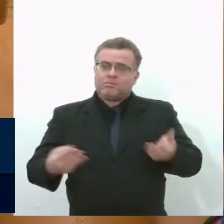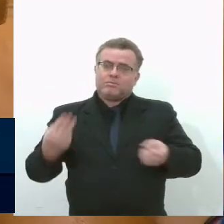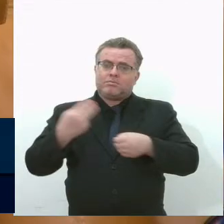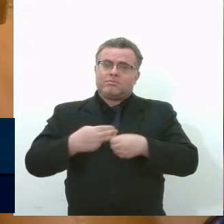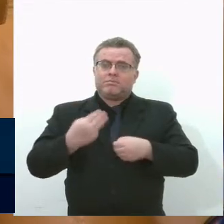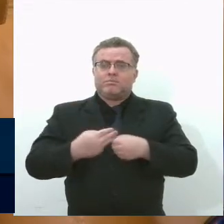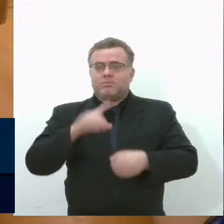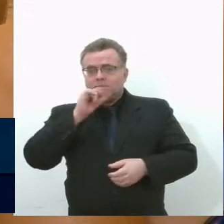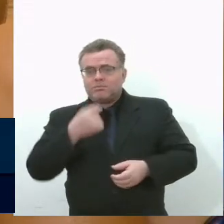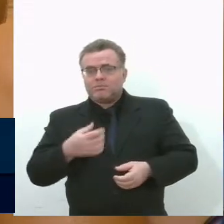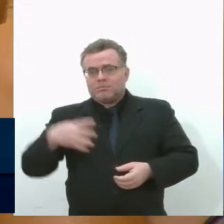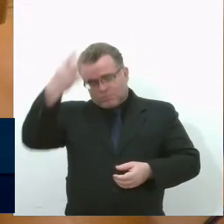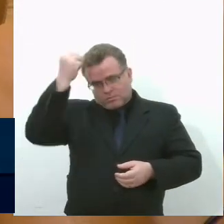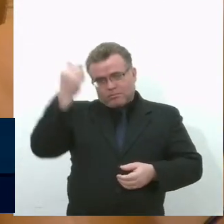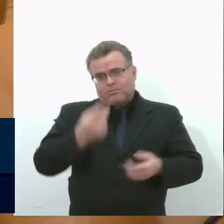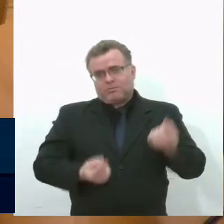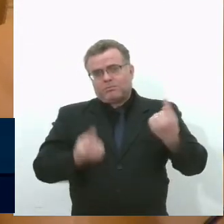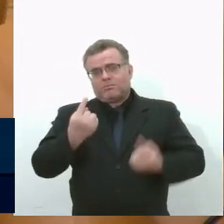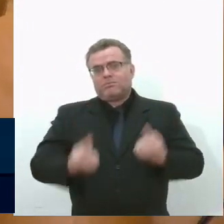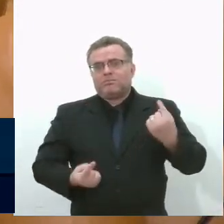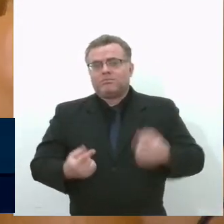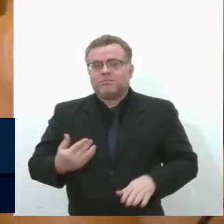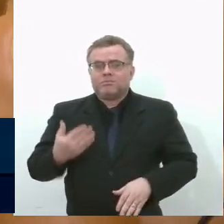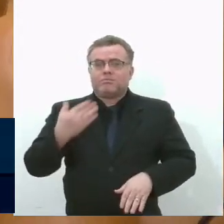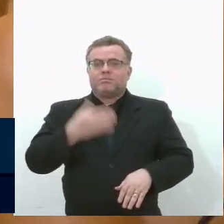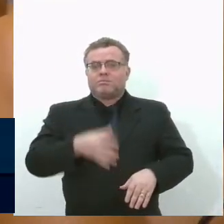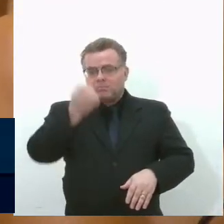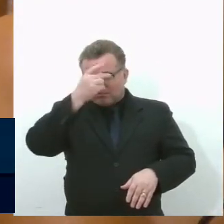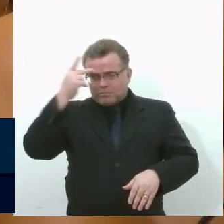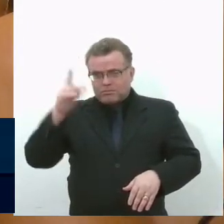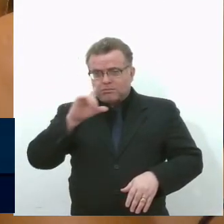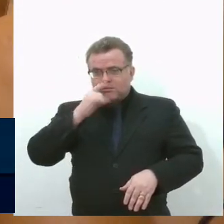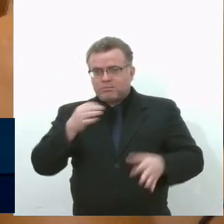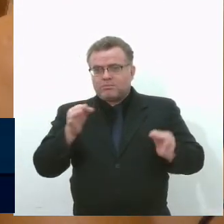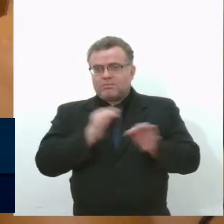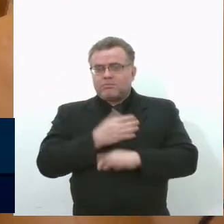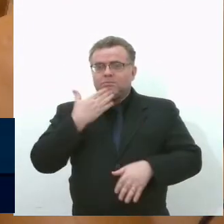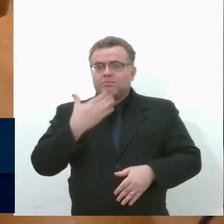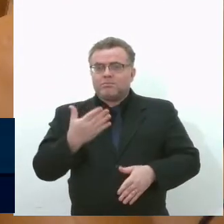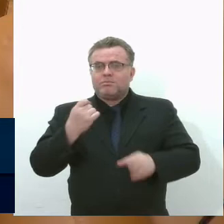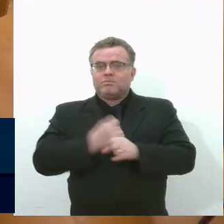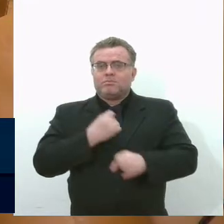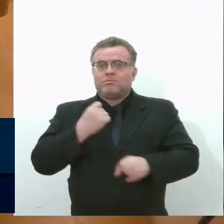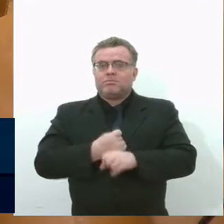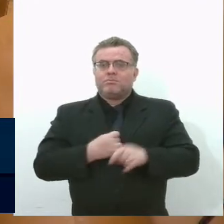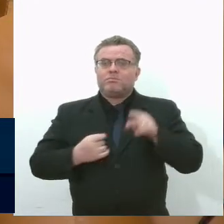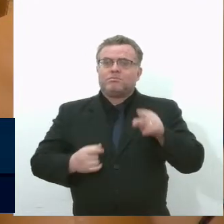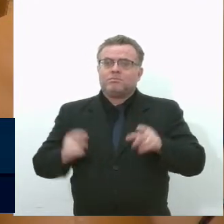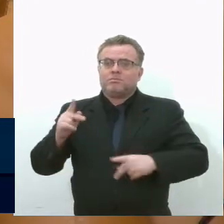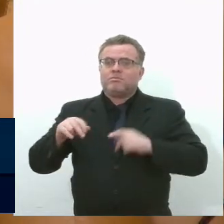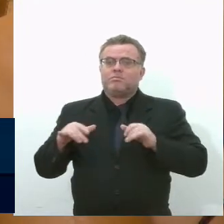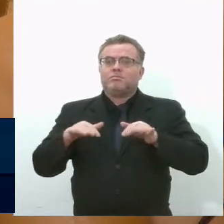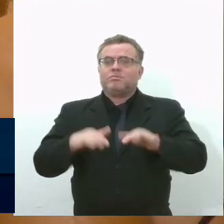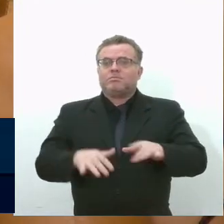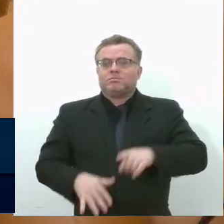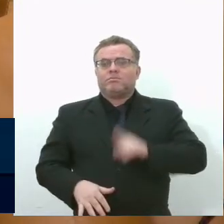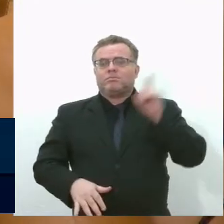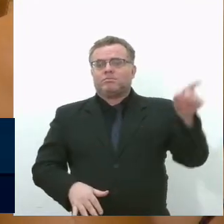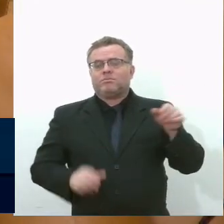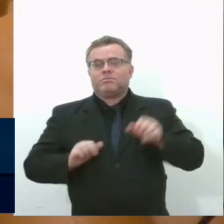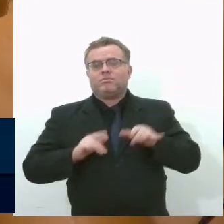Cristóvão. Você ia para a prefeitura de Aracaju para pedir um serviço, a população ia dizer, não, vá para São Cristóvão. Ia para São Cristóvão, vá para